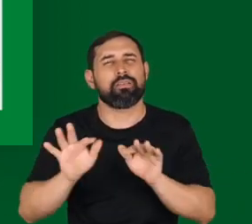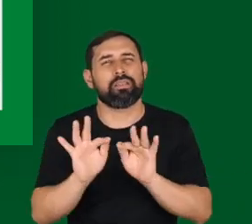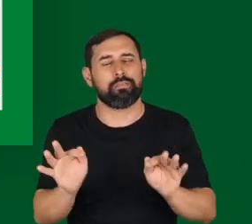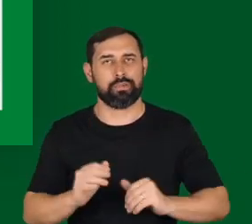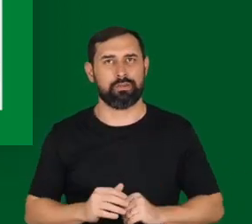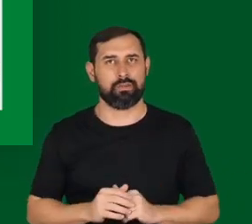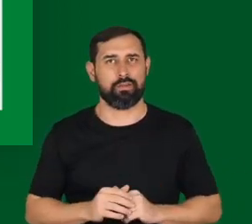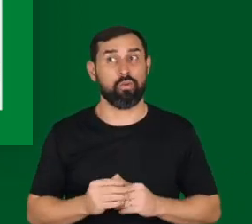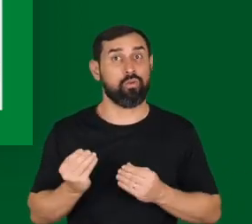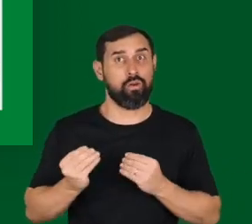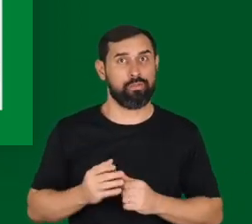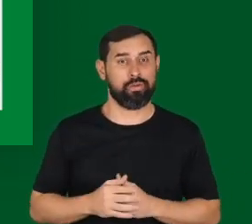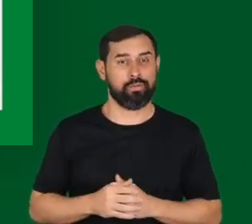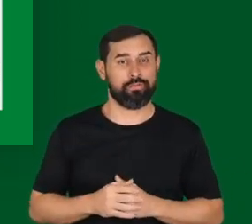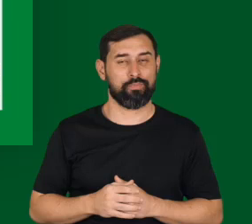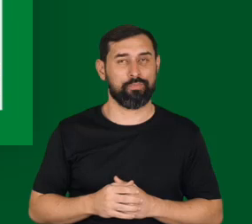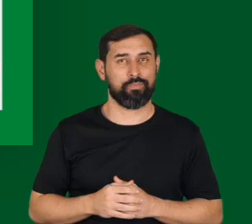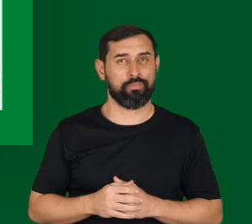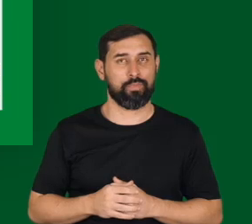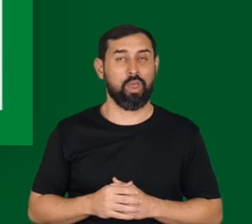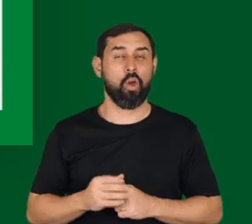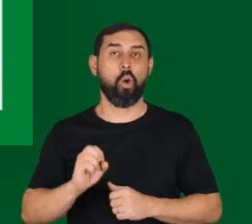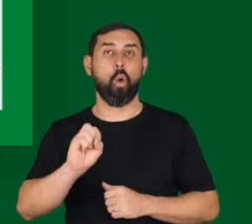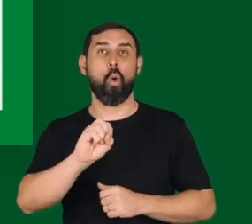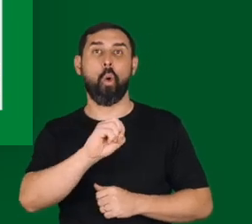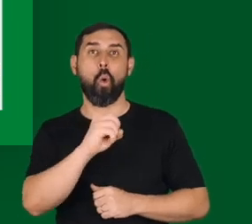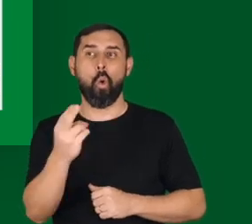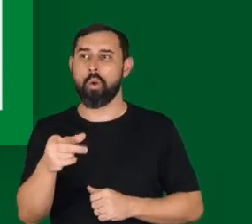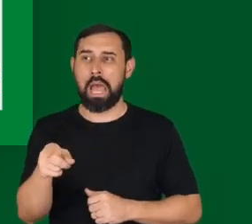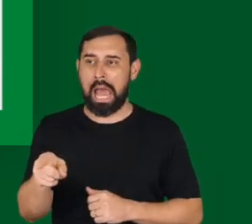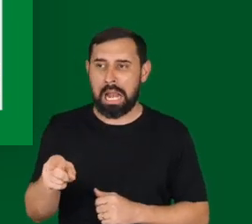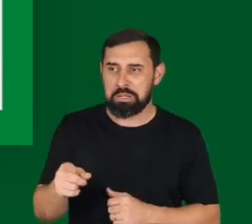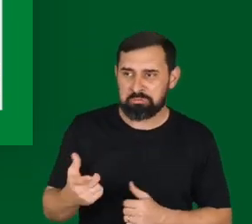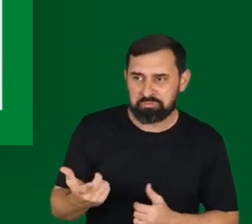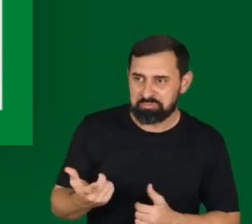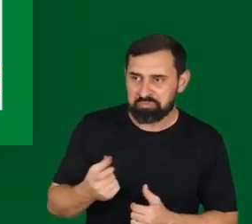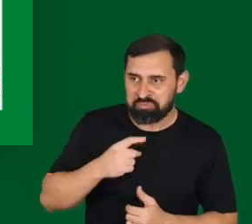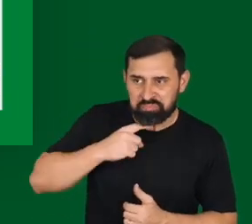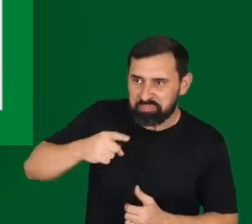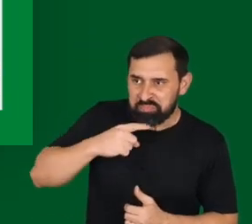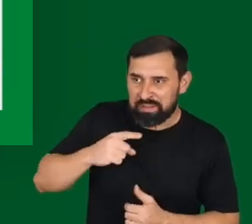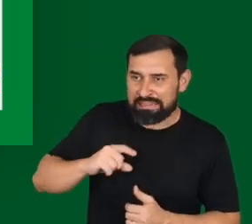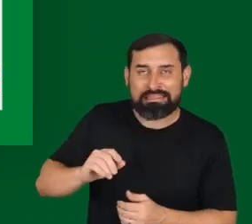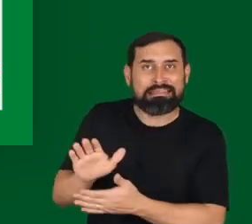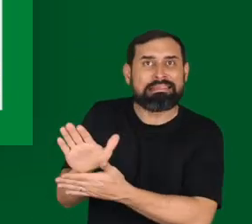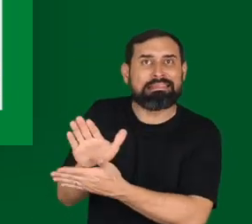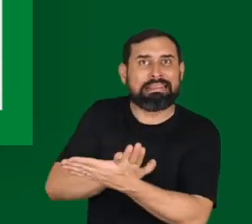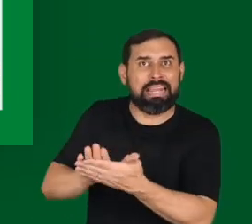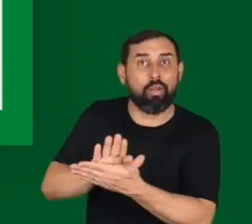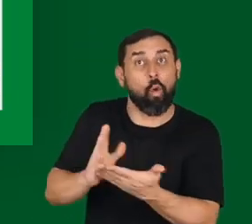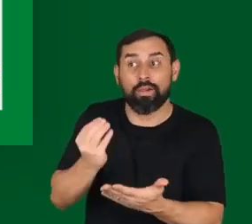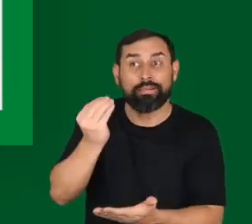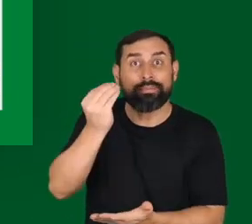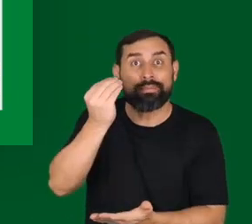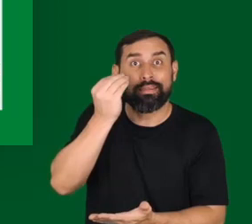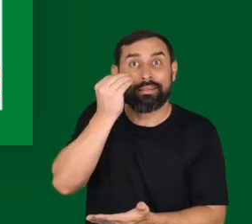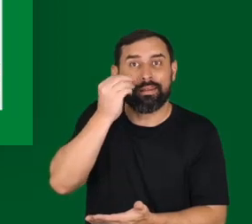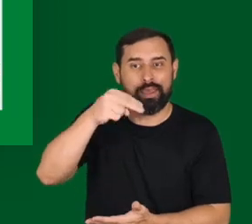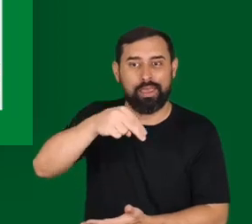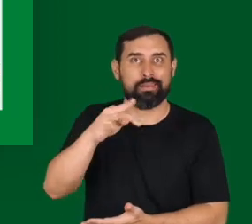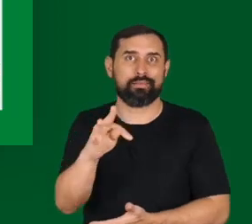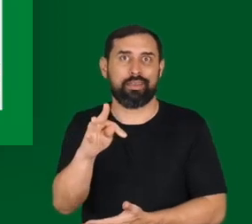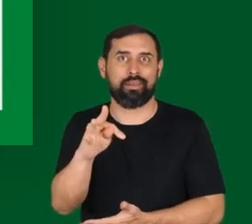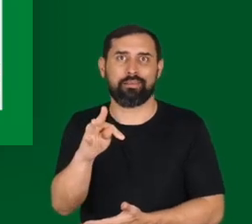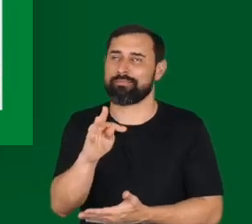ela tem uma extensão, né, que é a descerebração, ou sem resposta, ou ainda não testado também pode ser